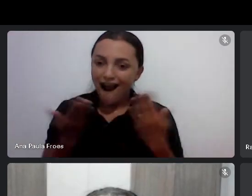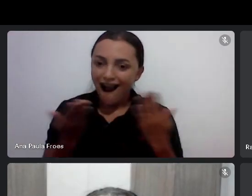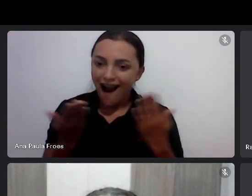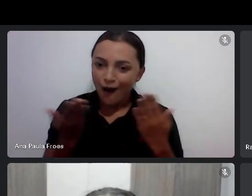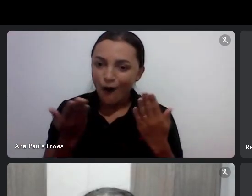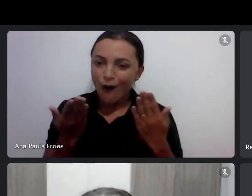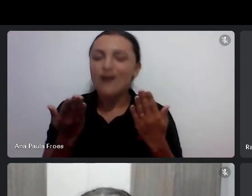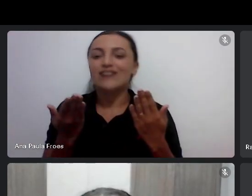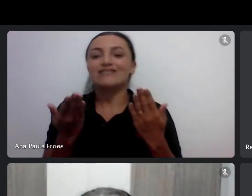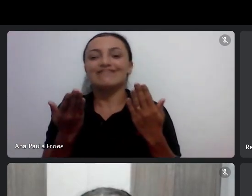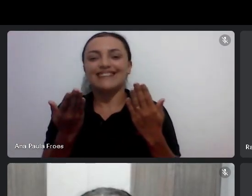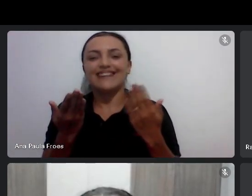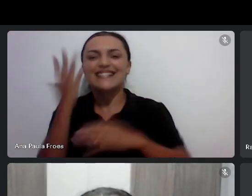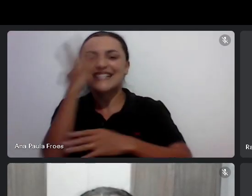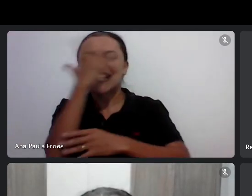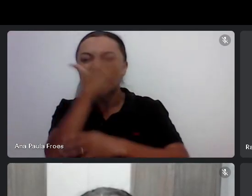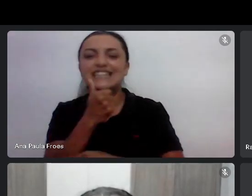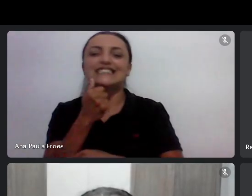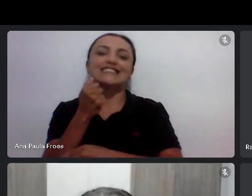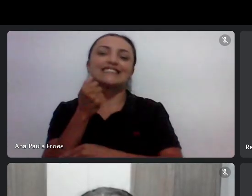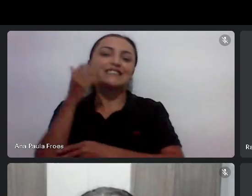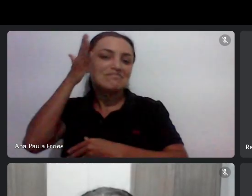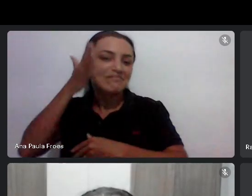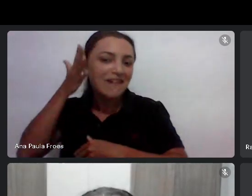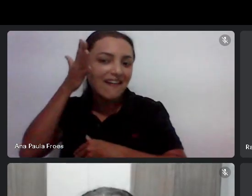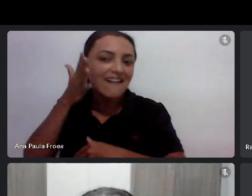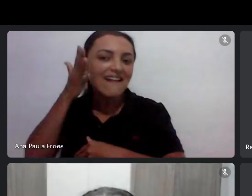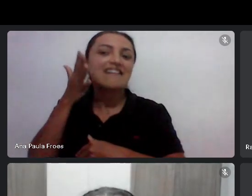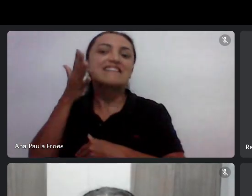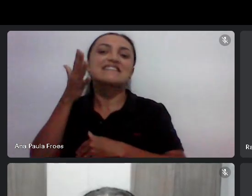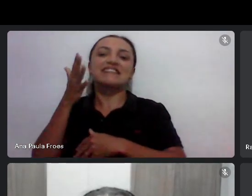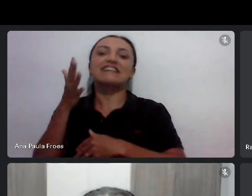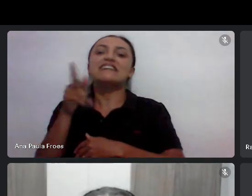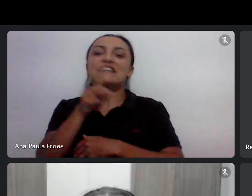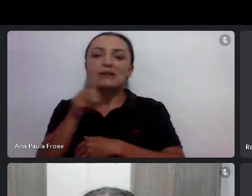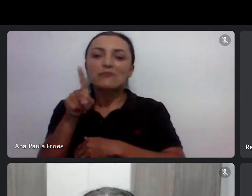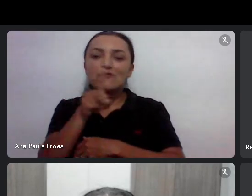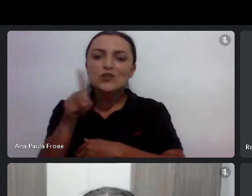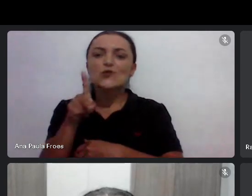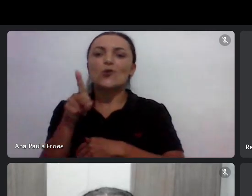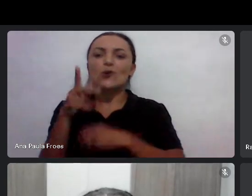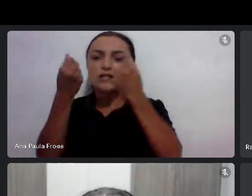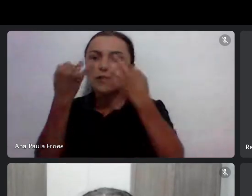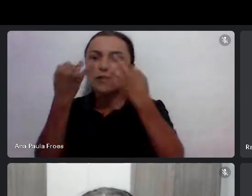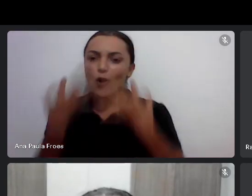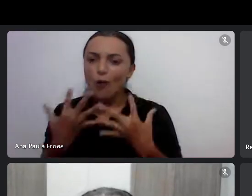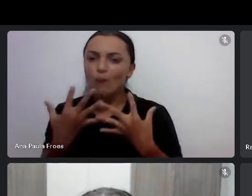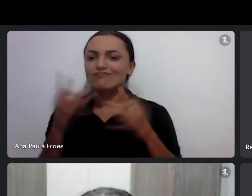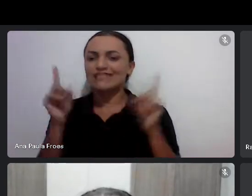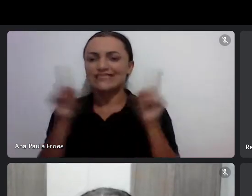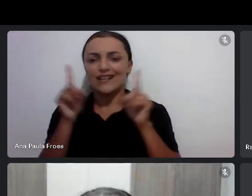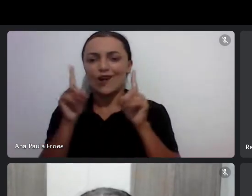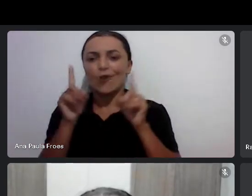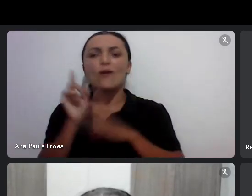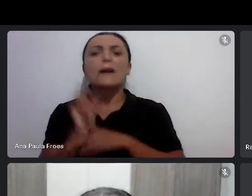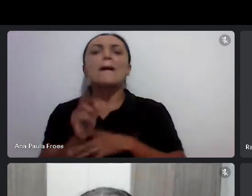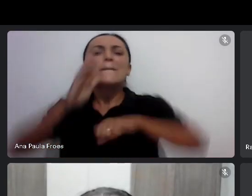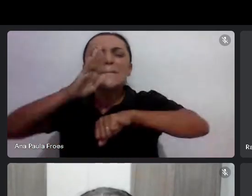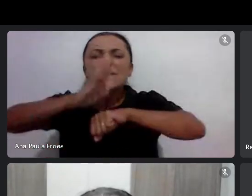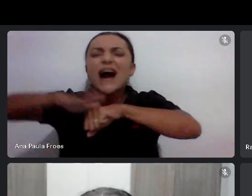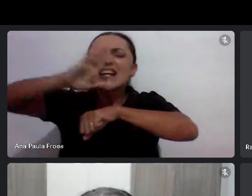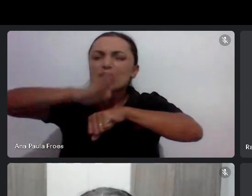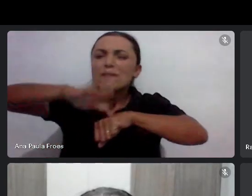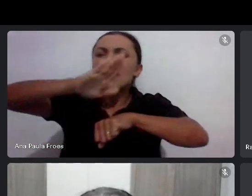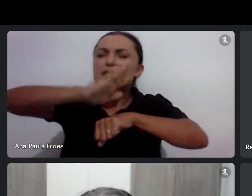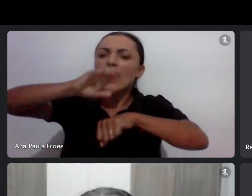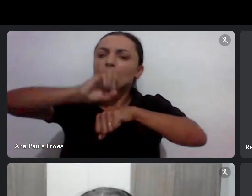que a professora Flaviane nos deu e ficar por isso mesmo, não. Tá? O conhecimento é para a gente